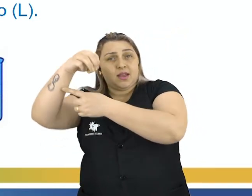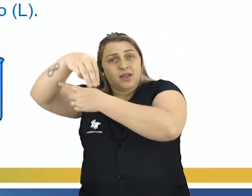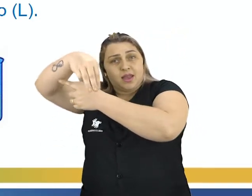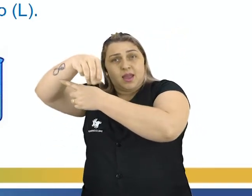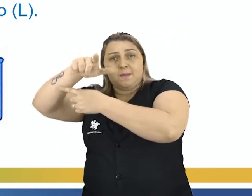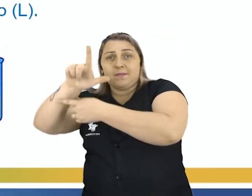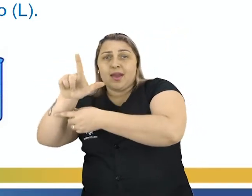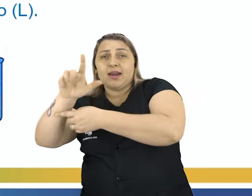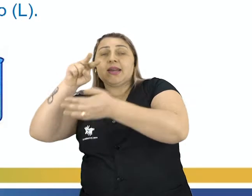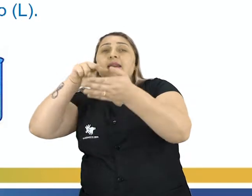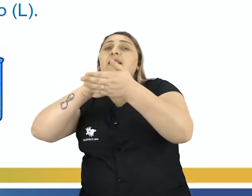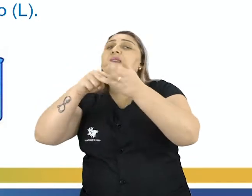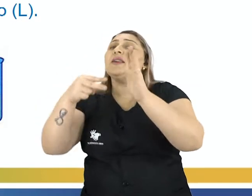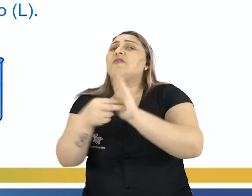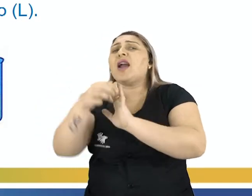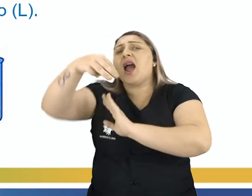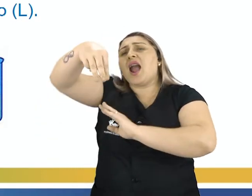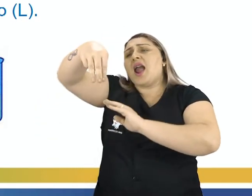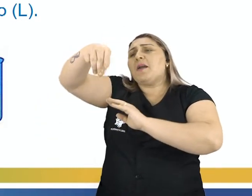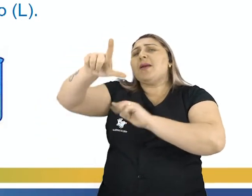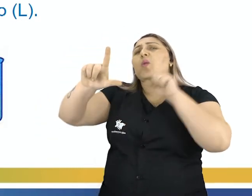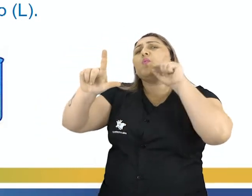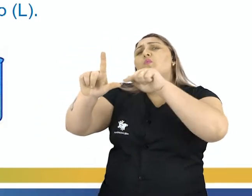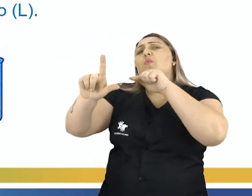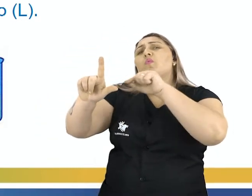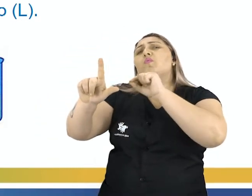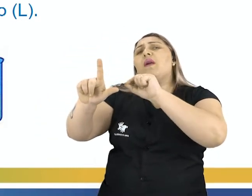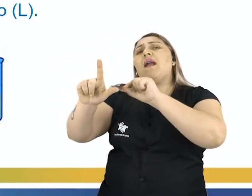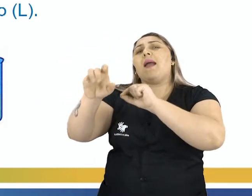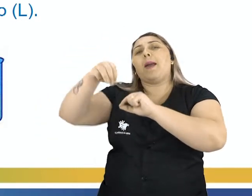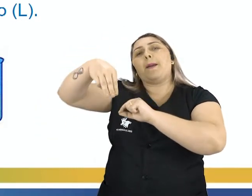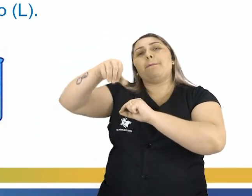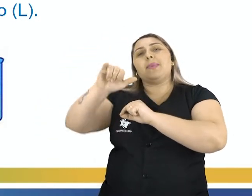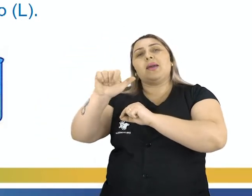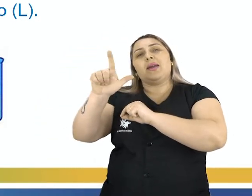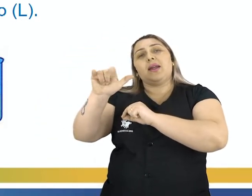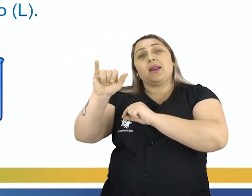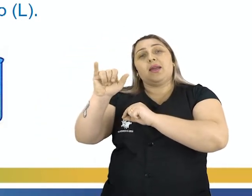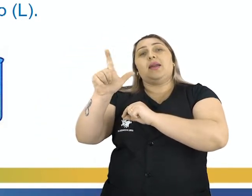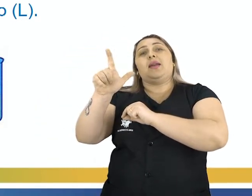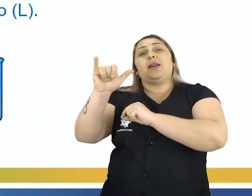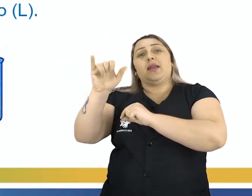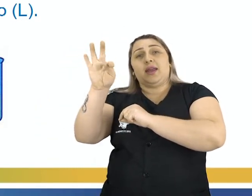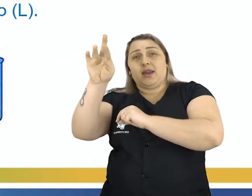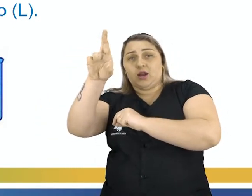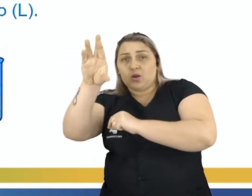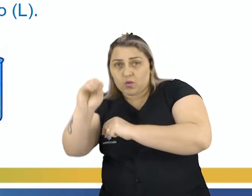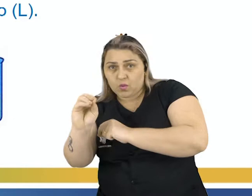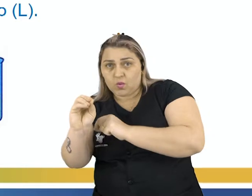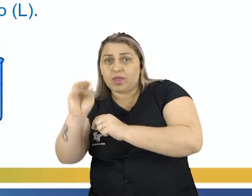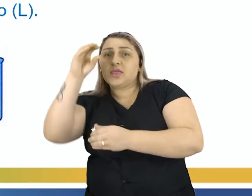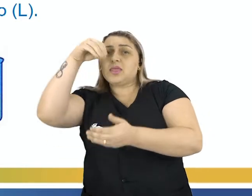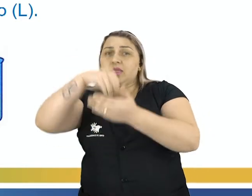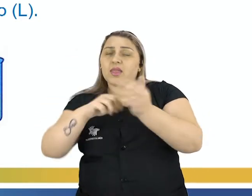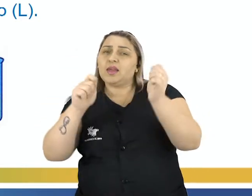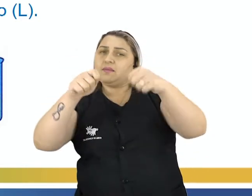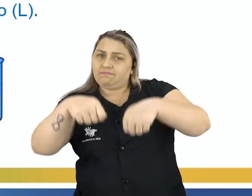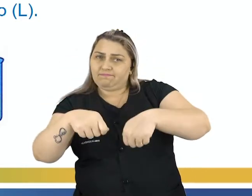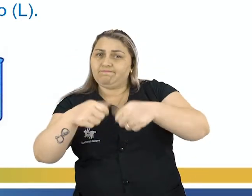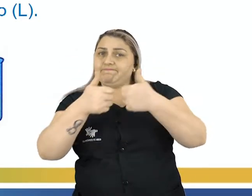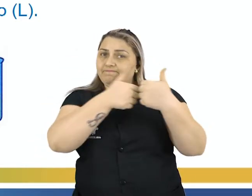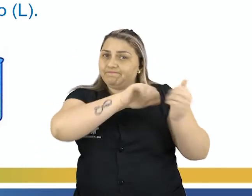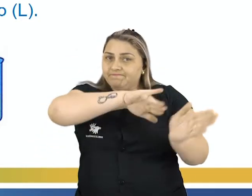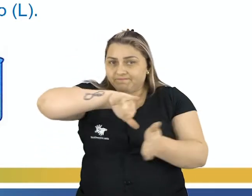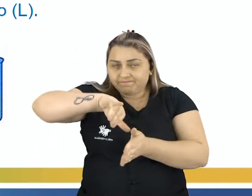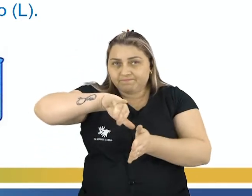ml. Então está menos, né, a quantidade que tem dentro dessa capacidade desse